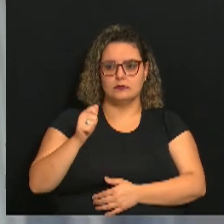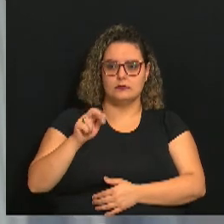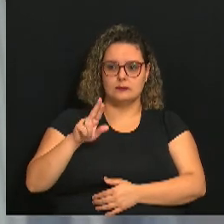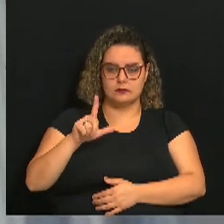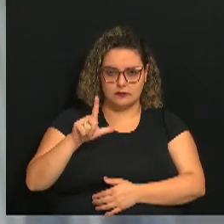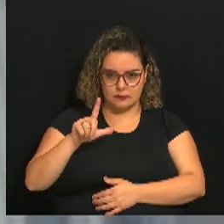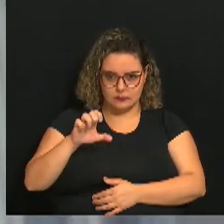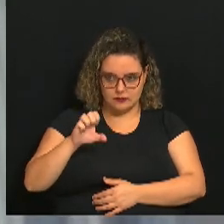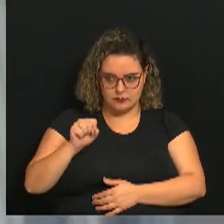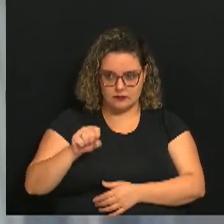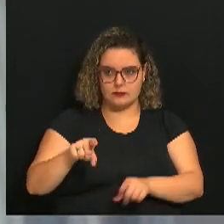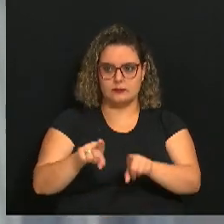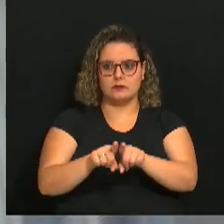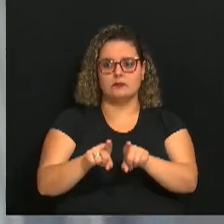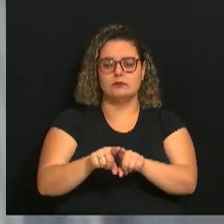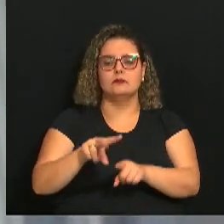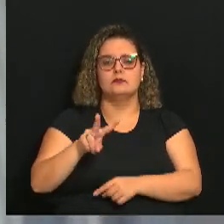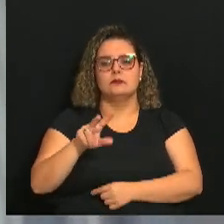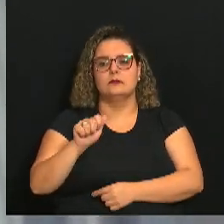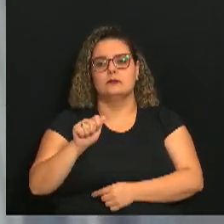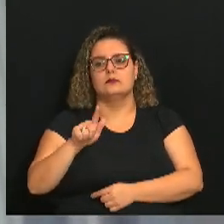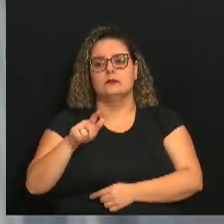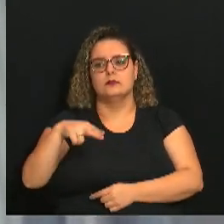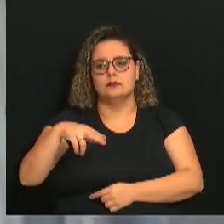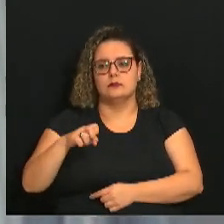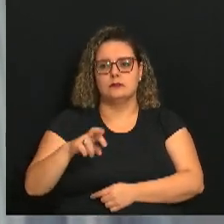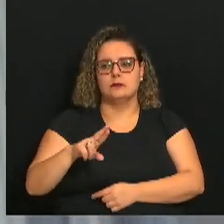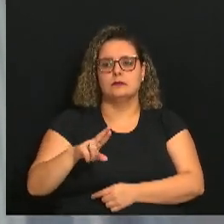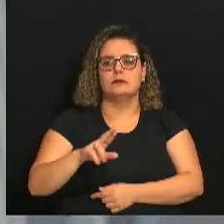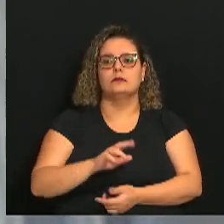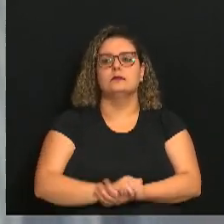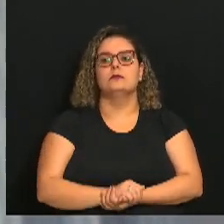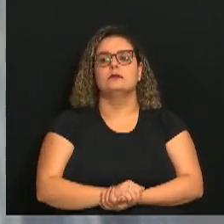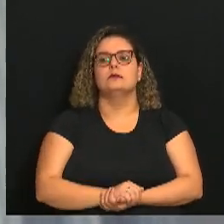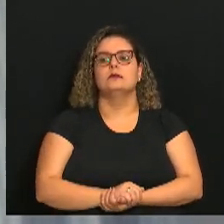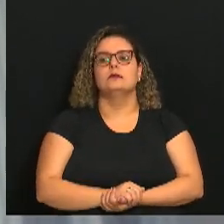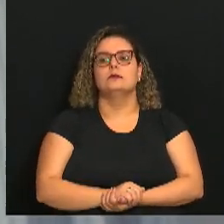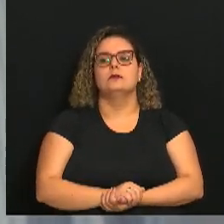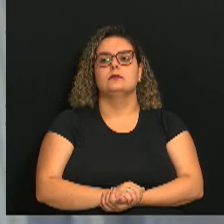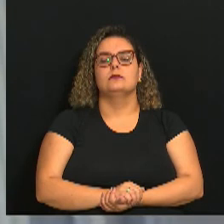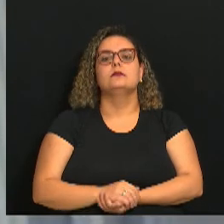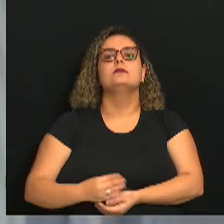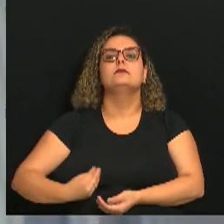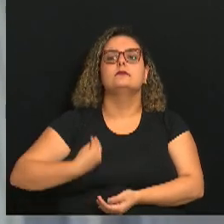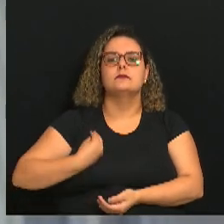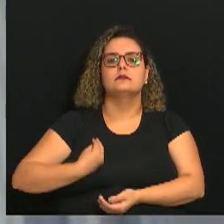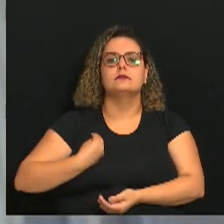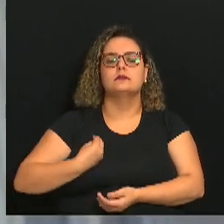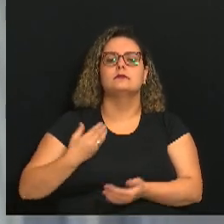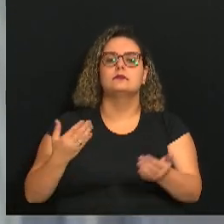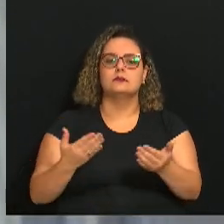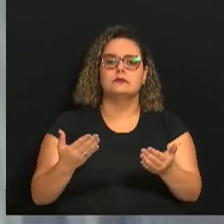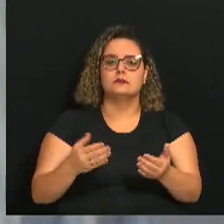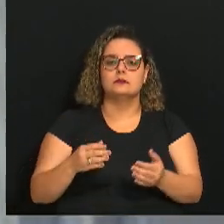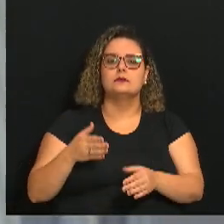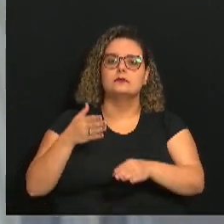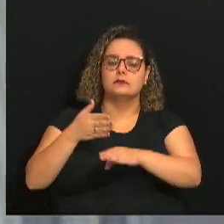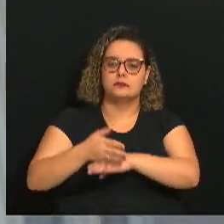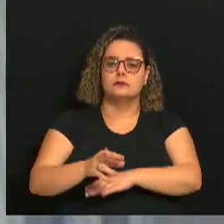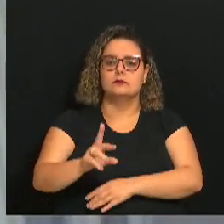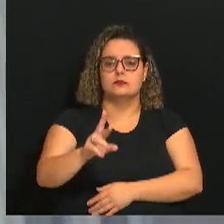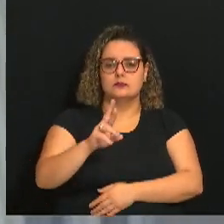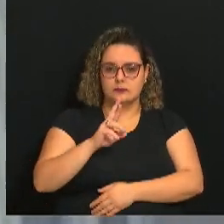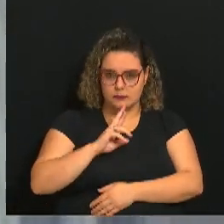Leite, Wagner Rogério Milanese, que estiveram aqui conosco, participando, respondendo